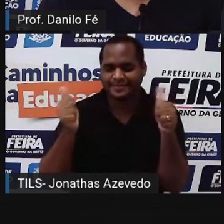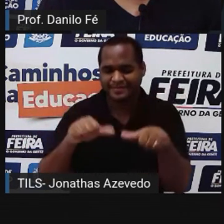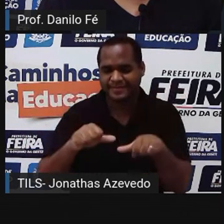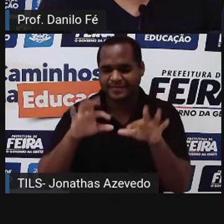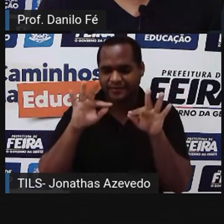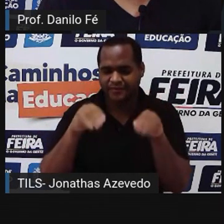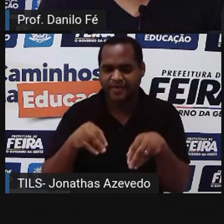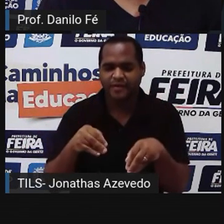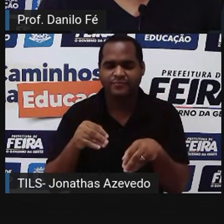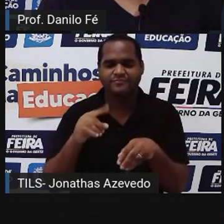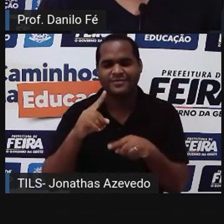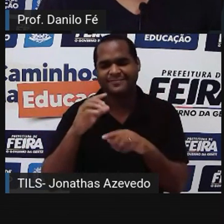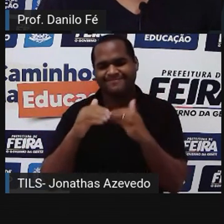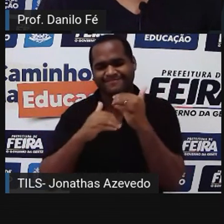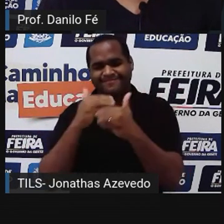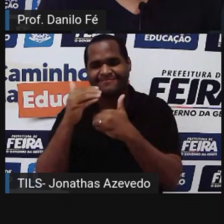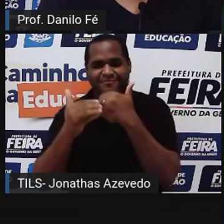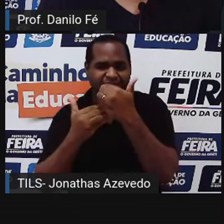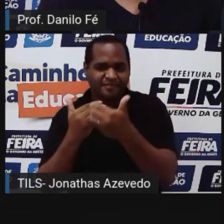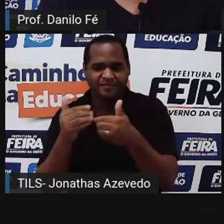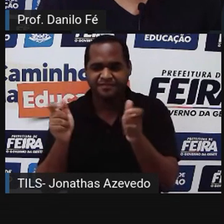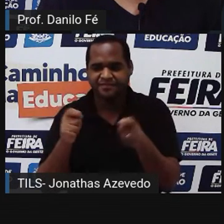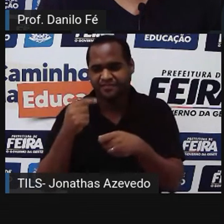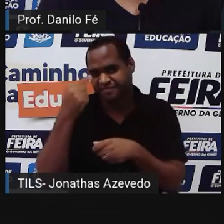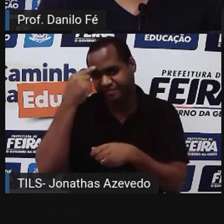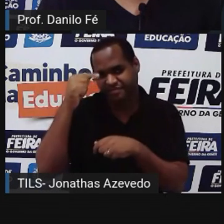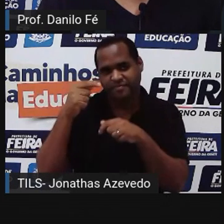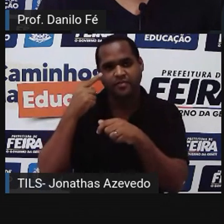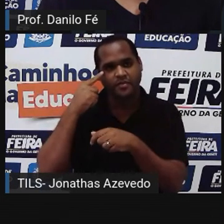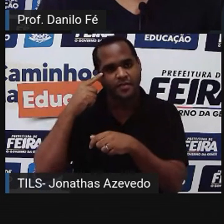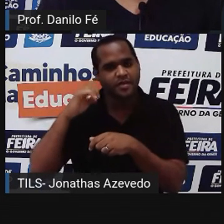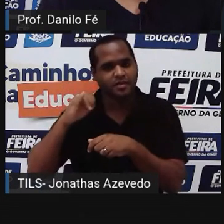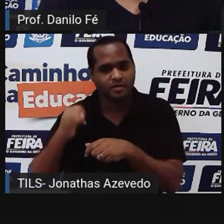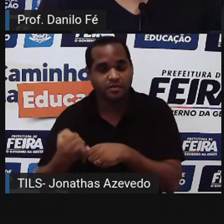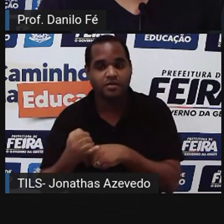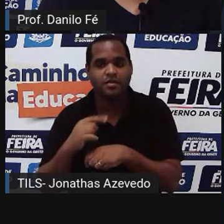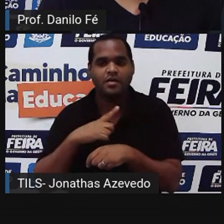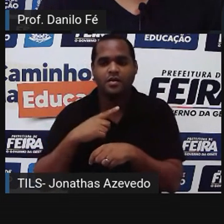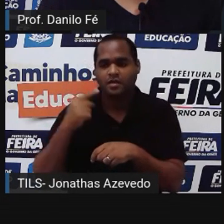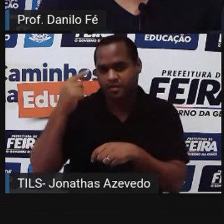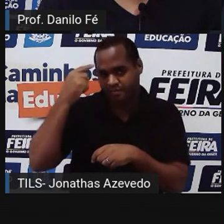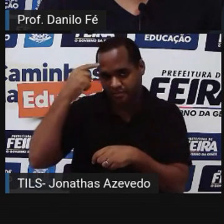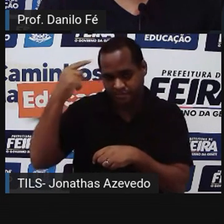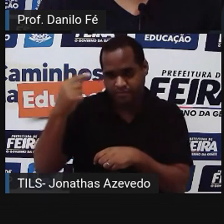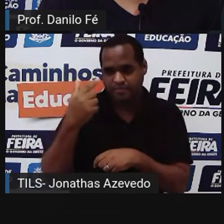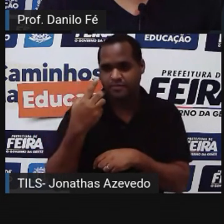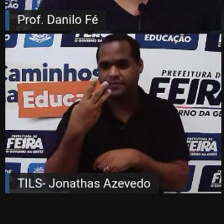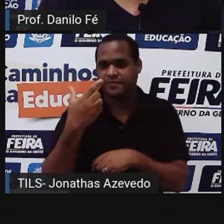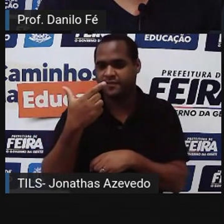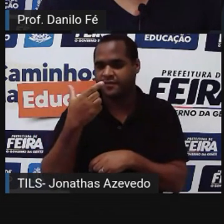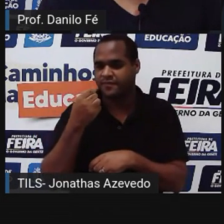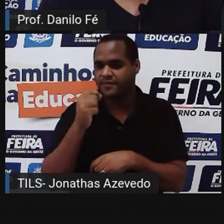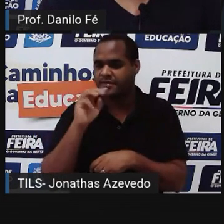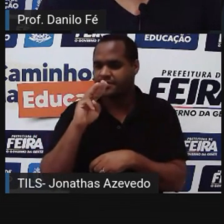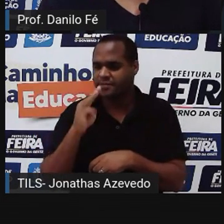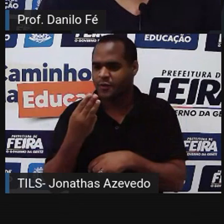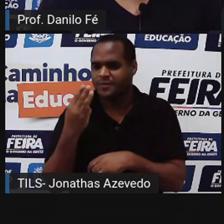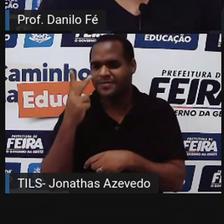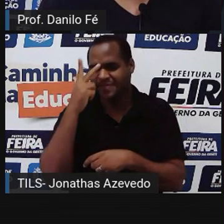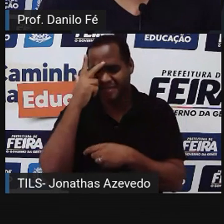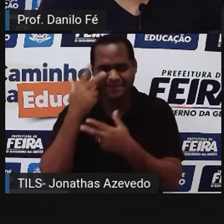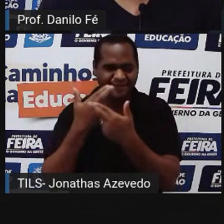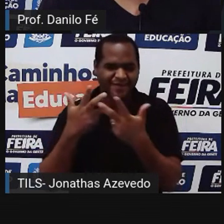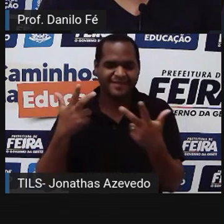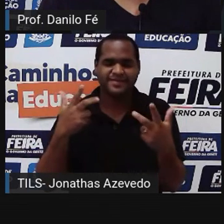final, o seu desenvolvimento. Se a gente pensar em Hiroshima, Nagasaki, se a gente pensar nos 20 milhões de soldados russos, se a